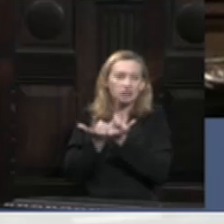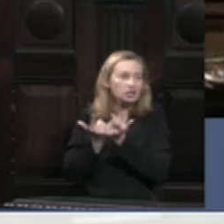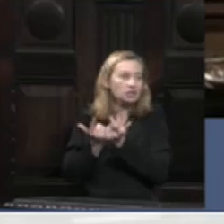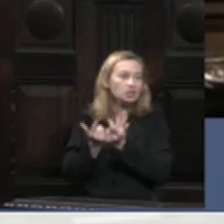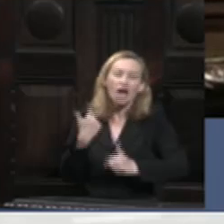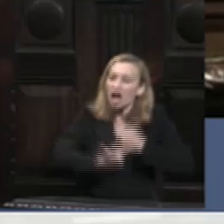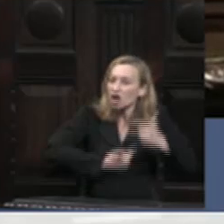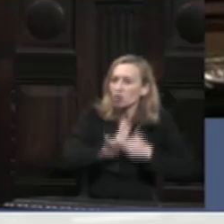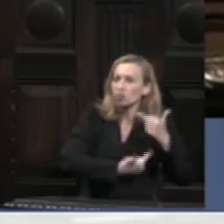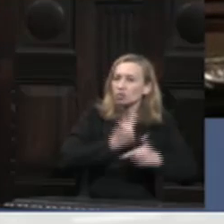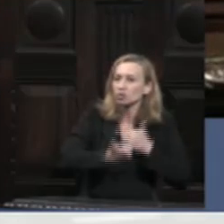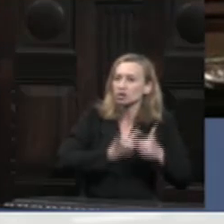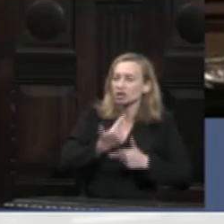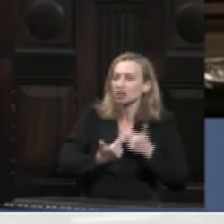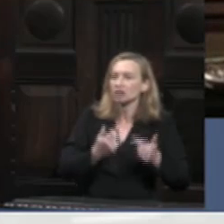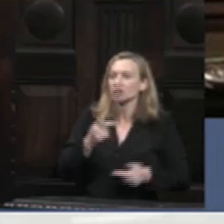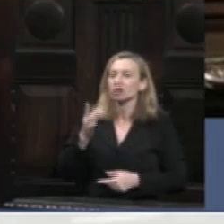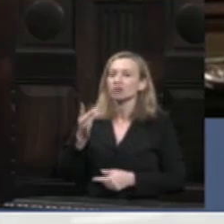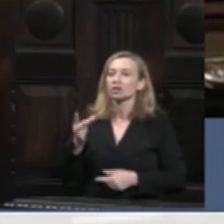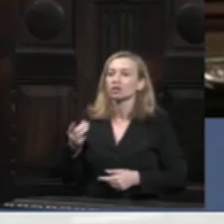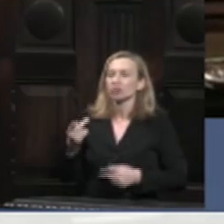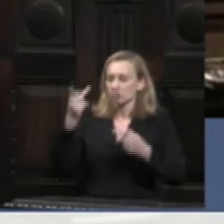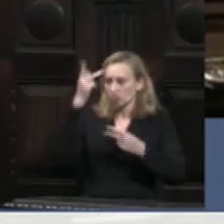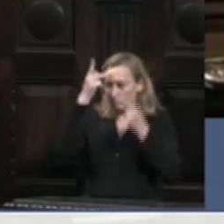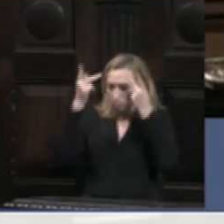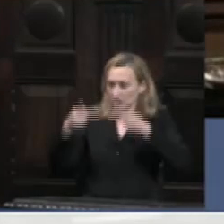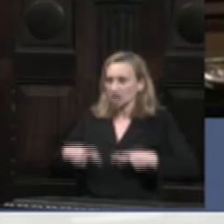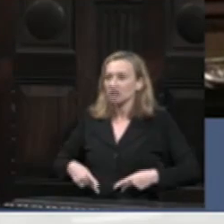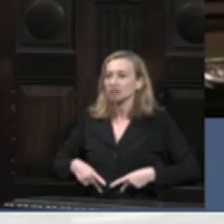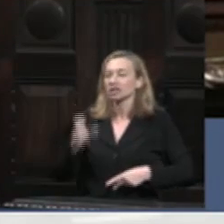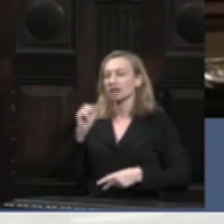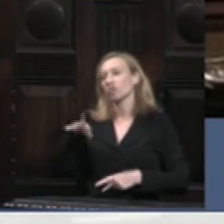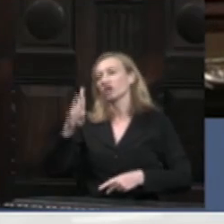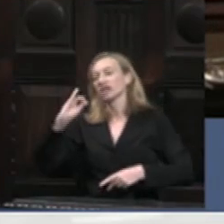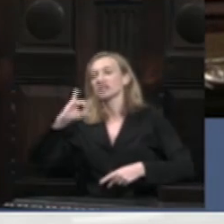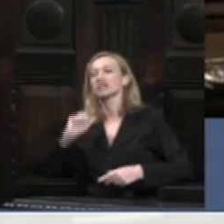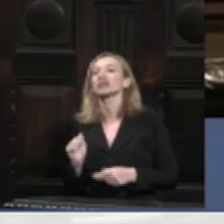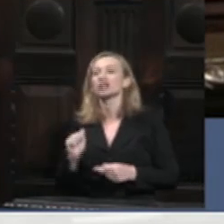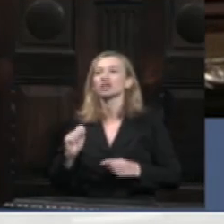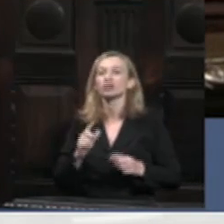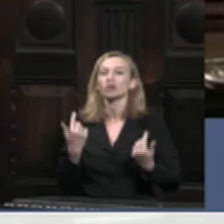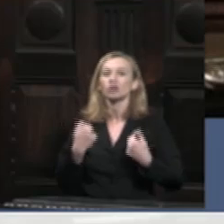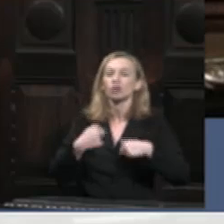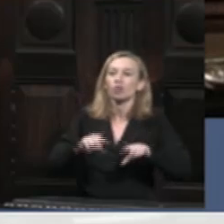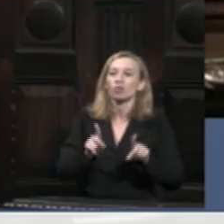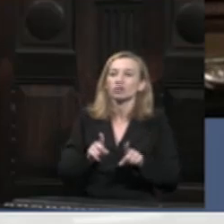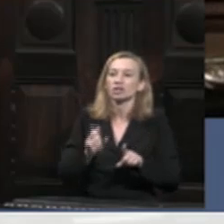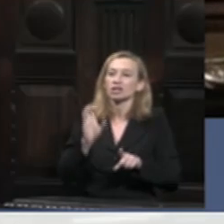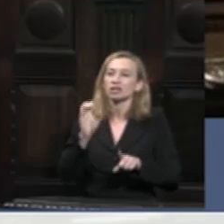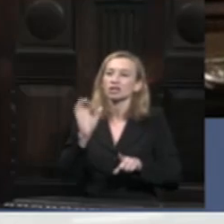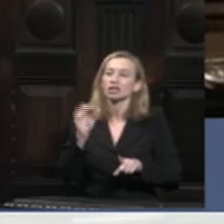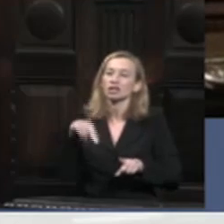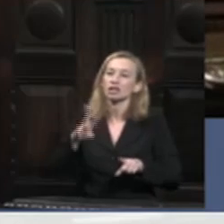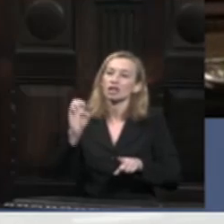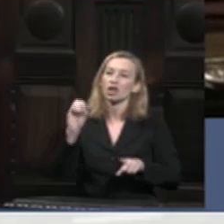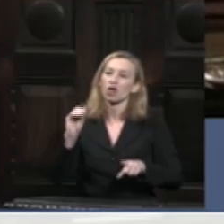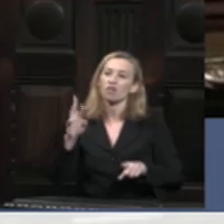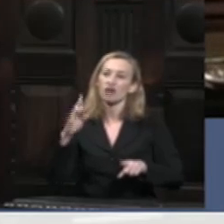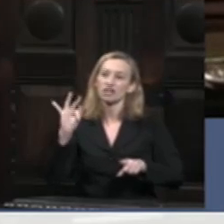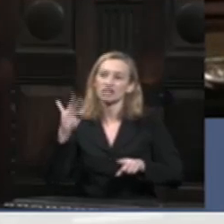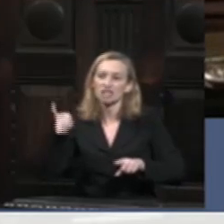boa escala, no Parlamento Estadual. Por isso, quero fazer esse primeiro pronunciamento depois da